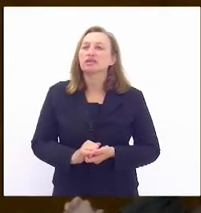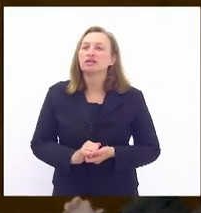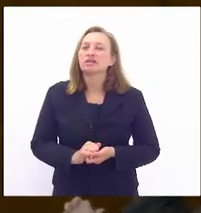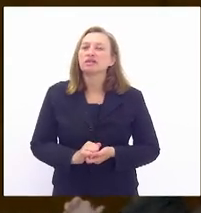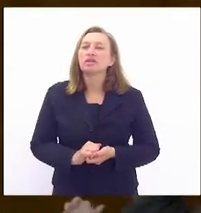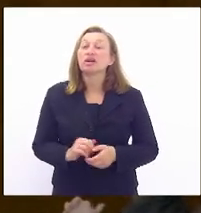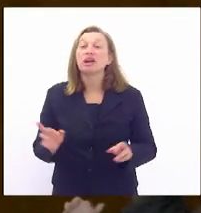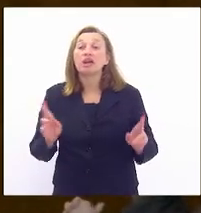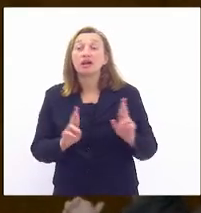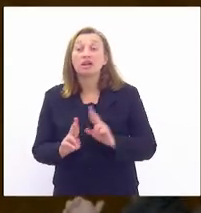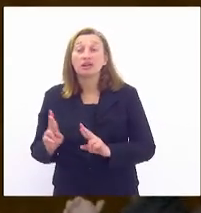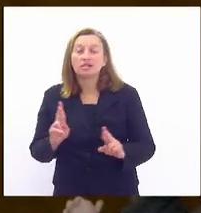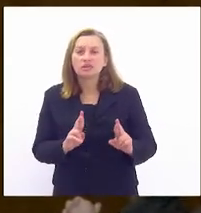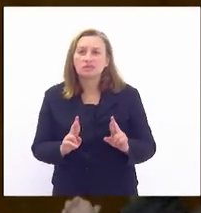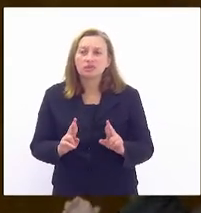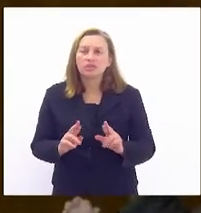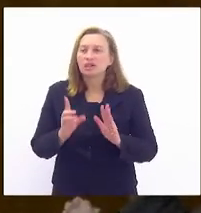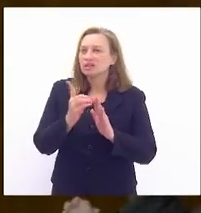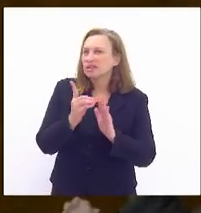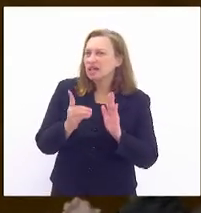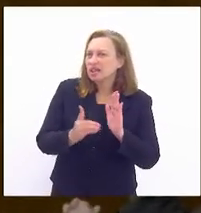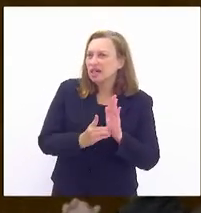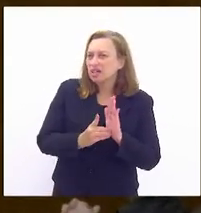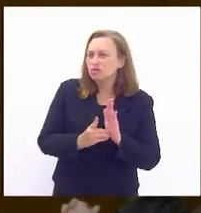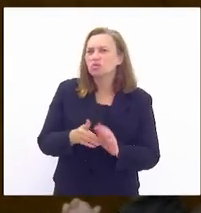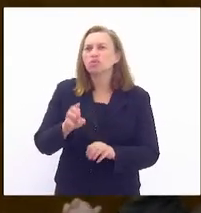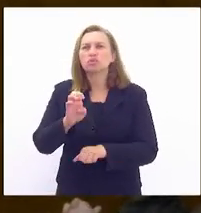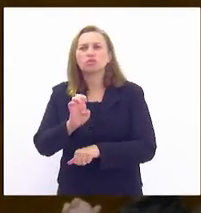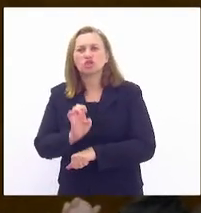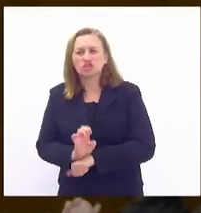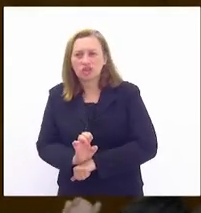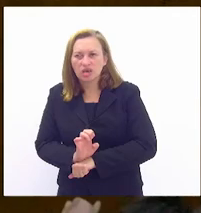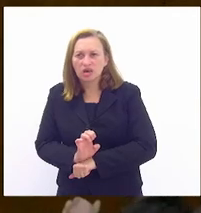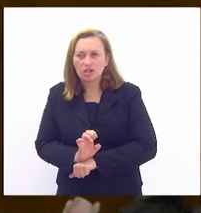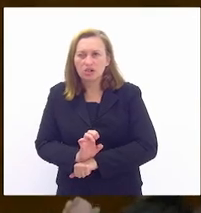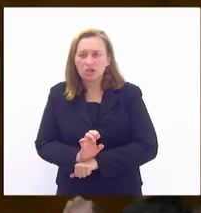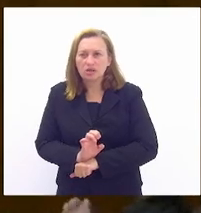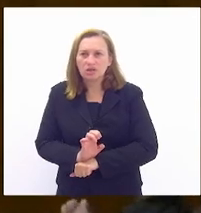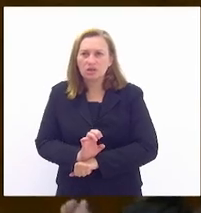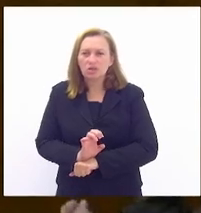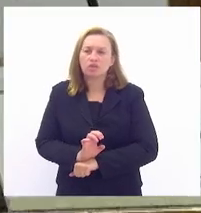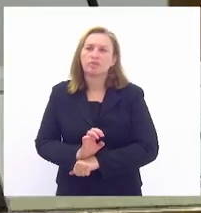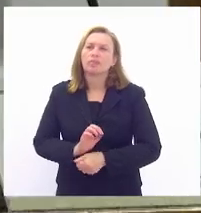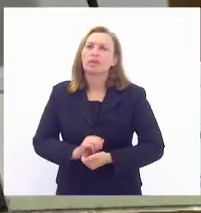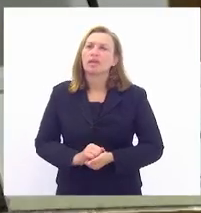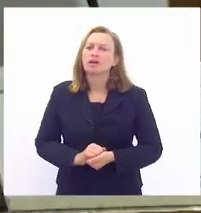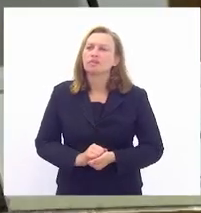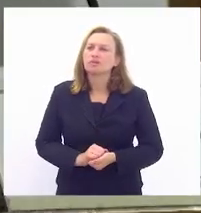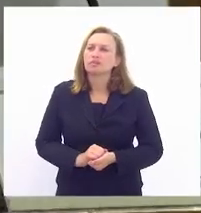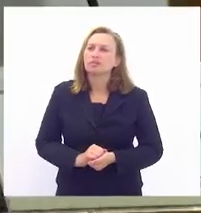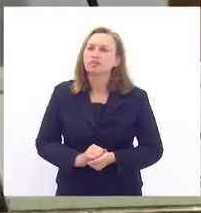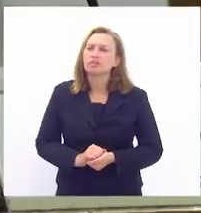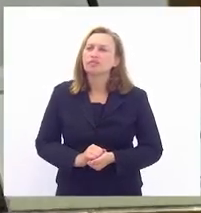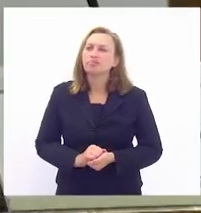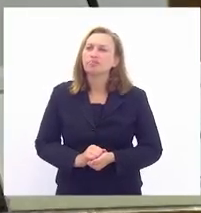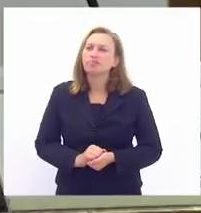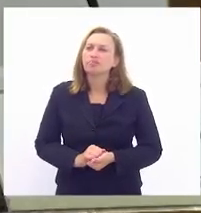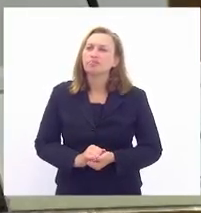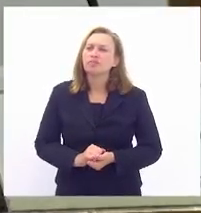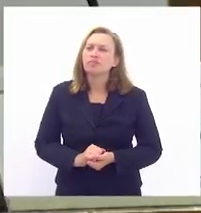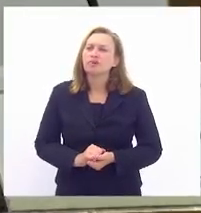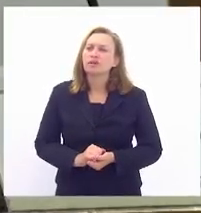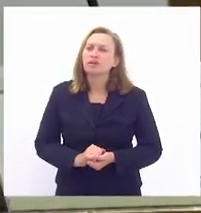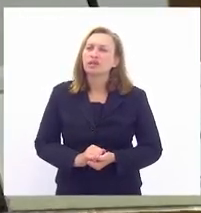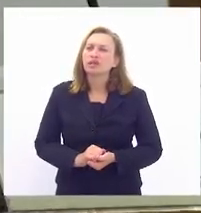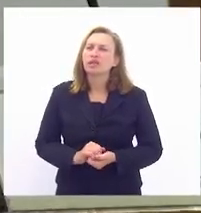referente ao decreto que o Estado concedeu para que